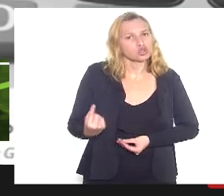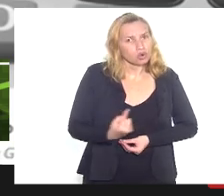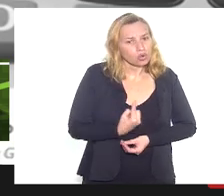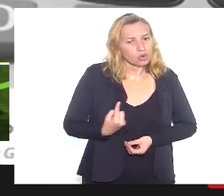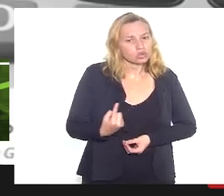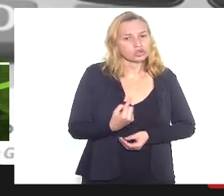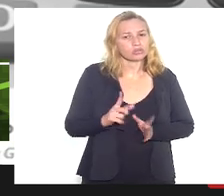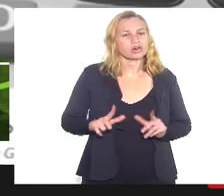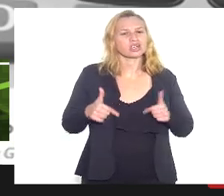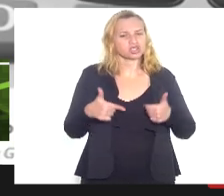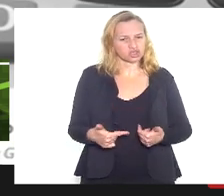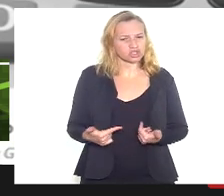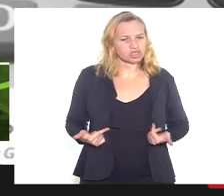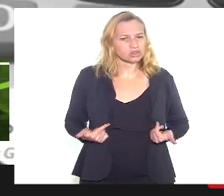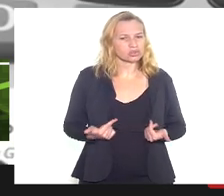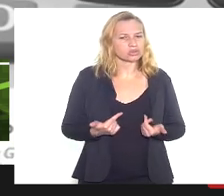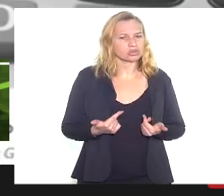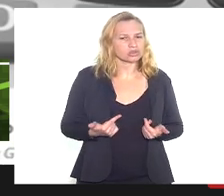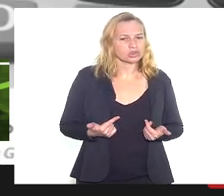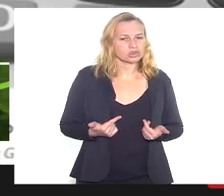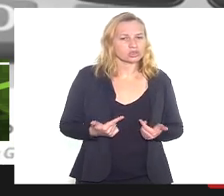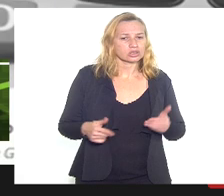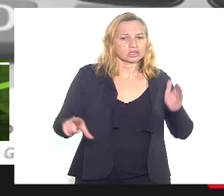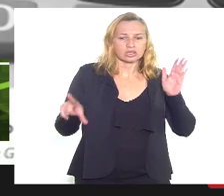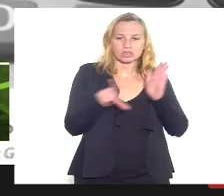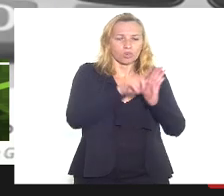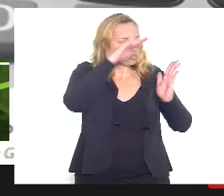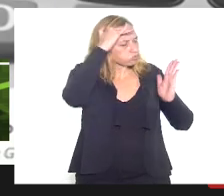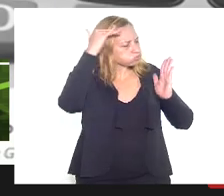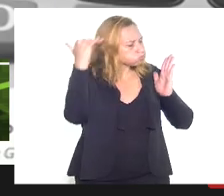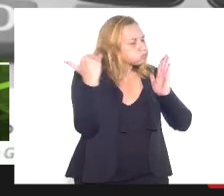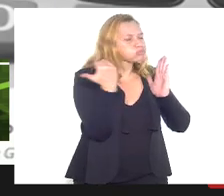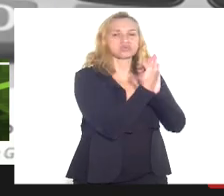estamos agindo em conformidade com a legislação,